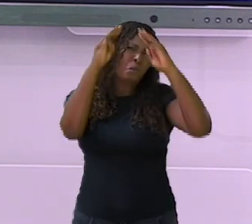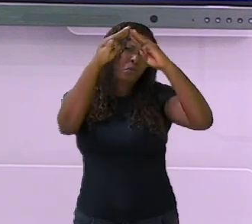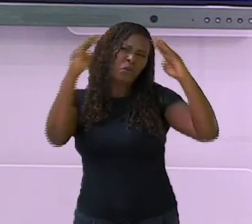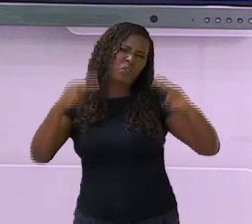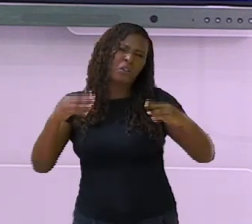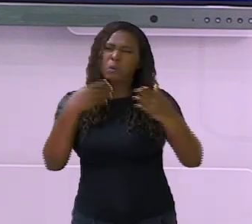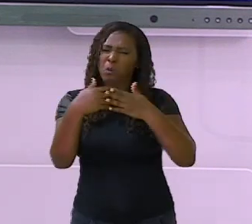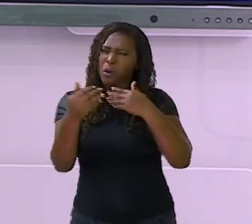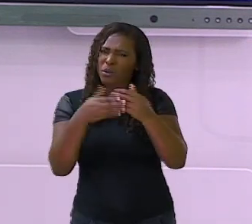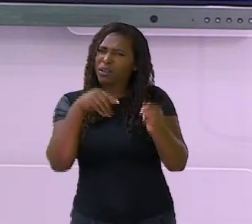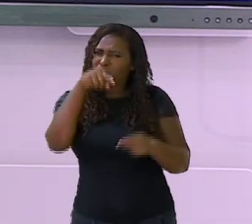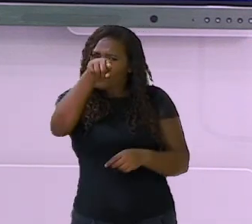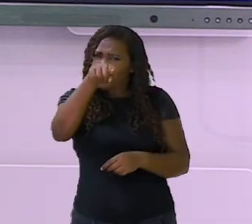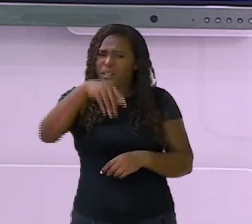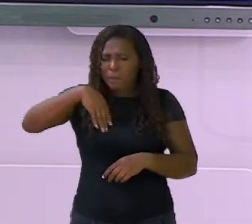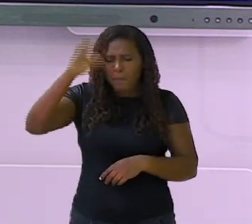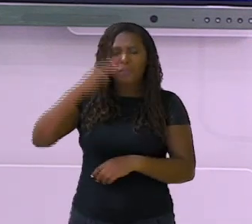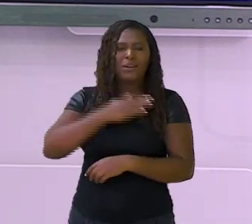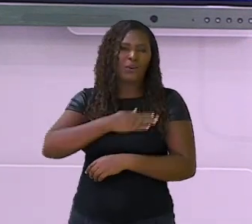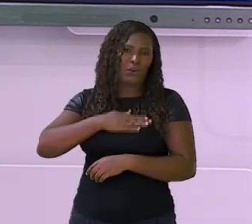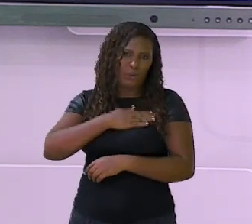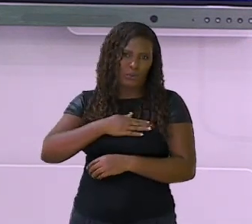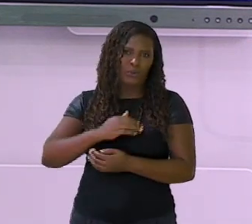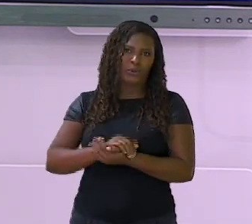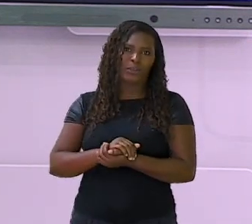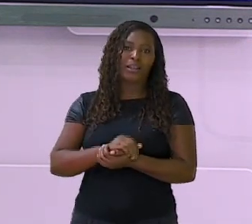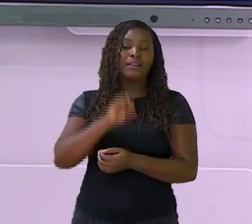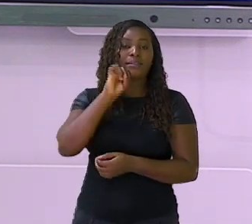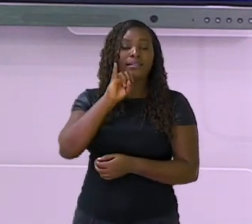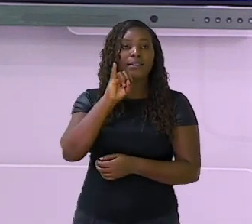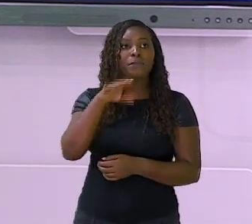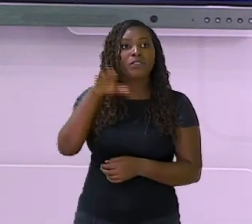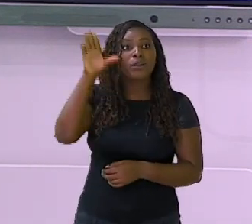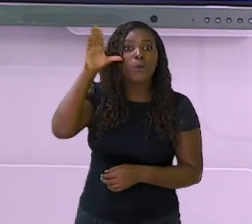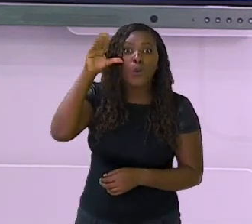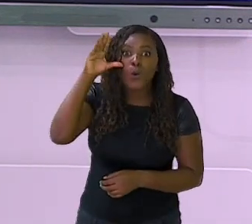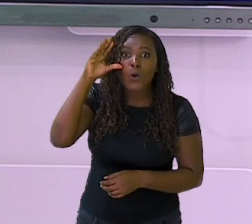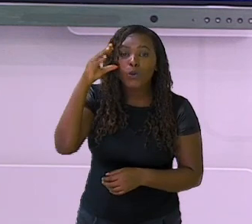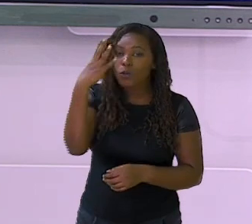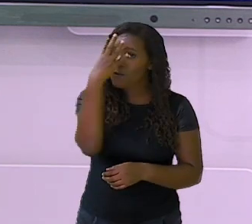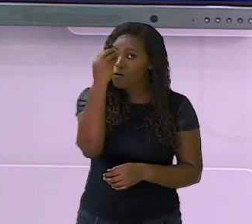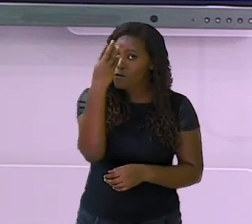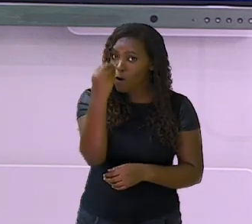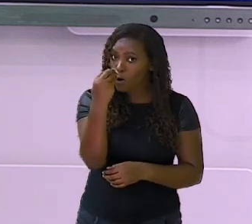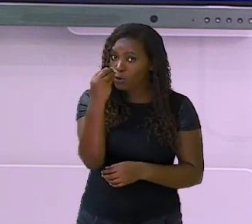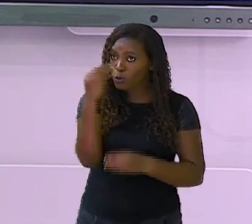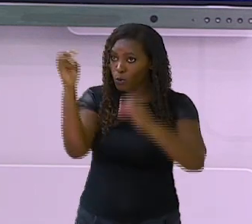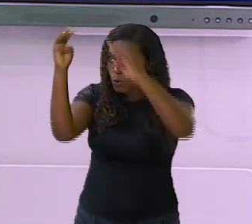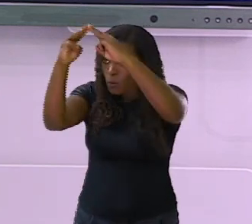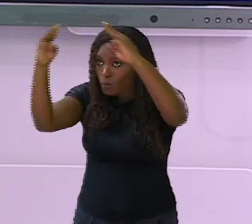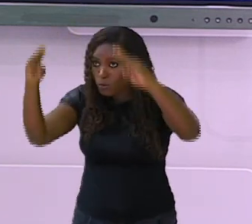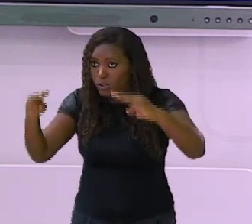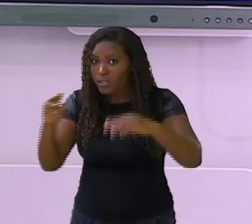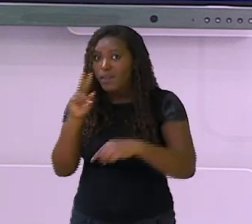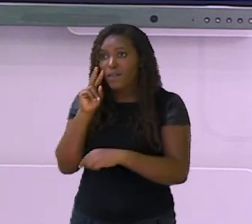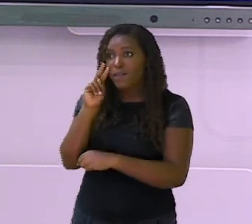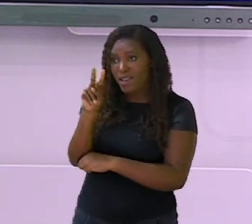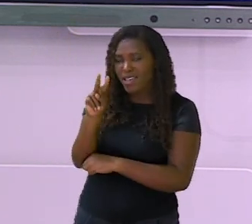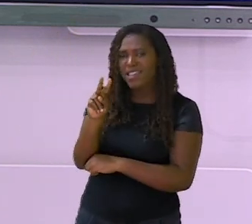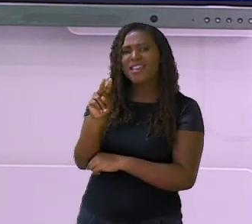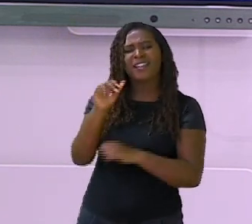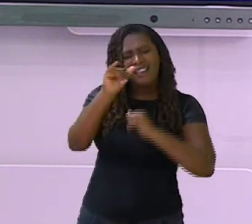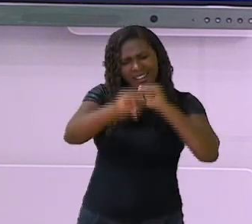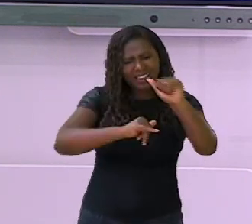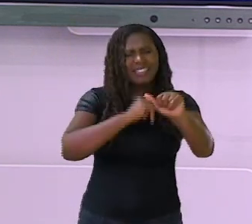internet, se você tiver curiosidade de ver alguma foto desse museu, é importante, antes de ir até um museu, conhecer um pouco mais sobre